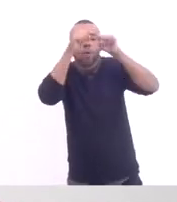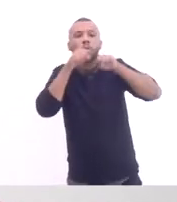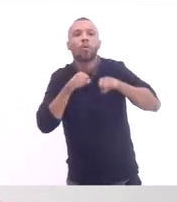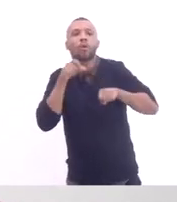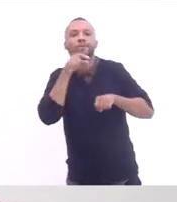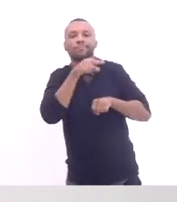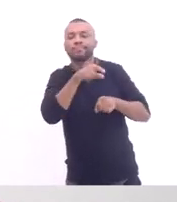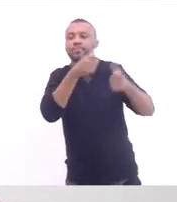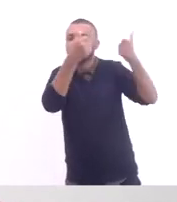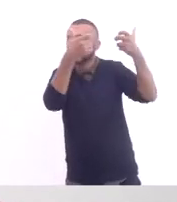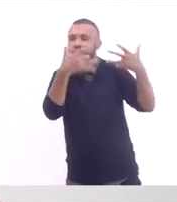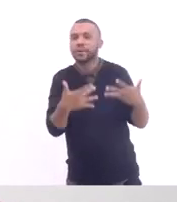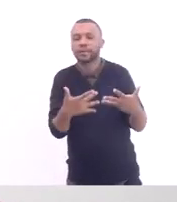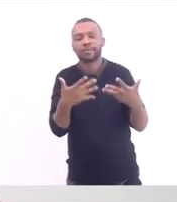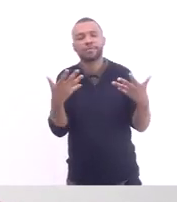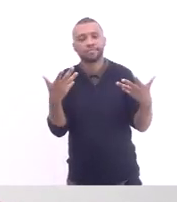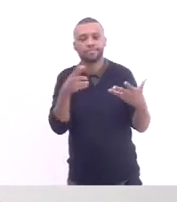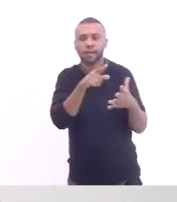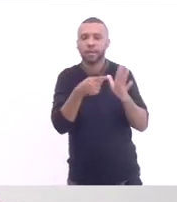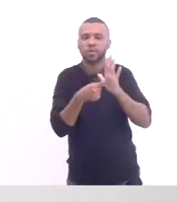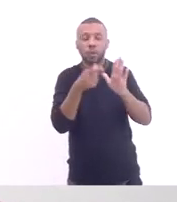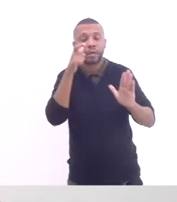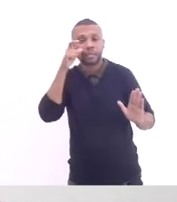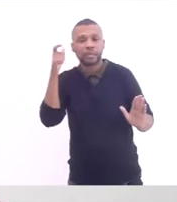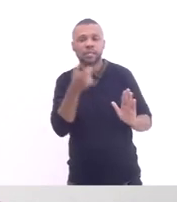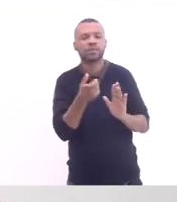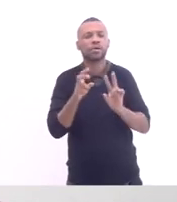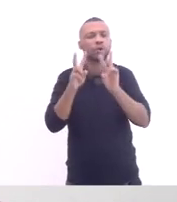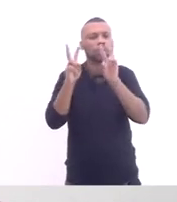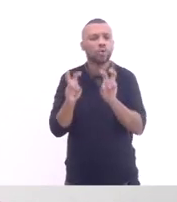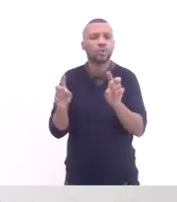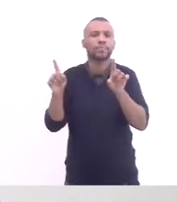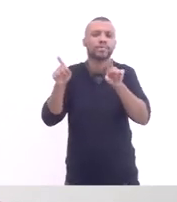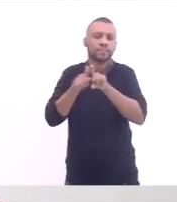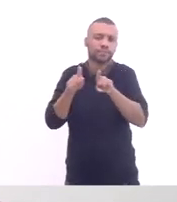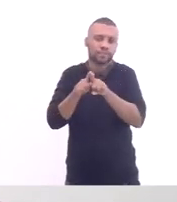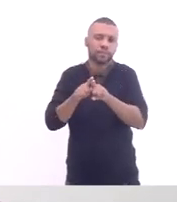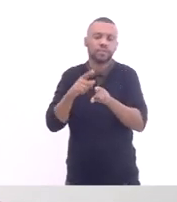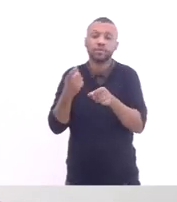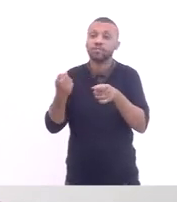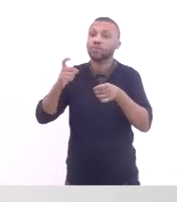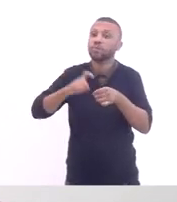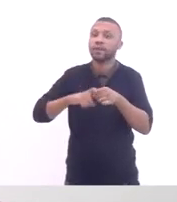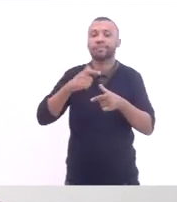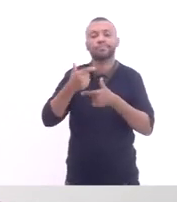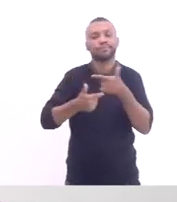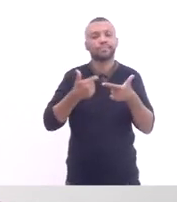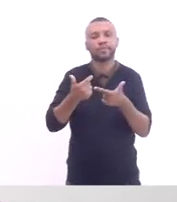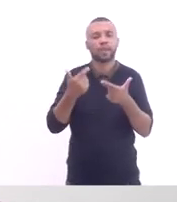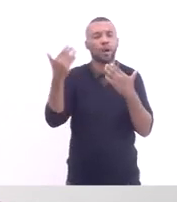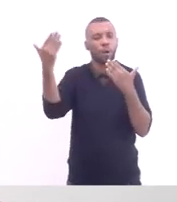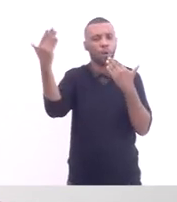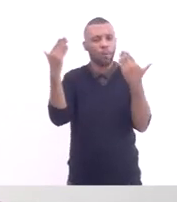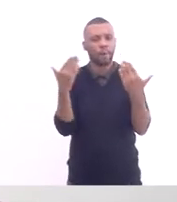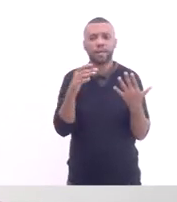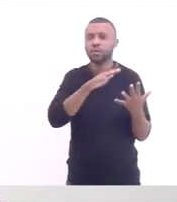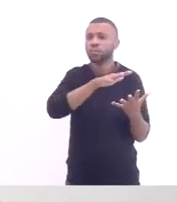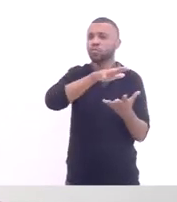com a explicação bem interessante com relação também à questão da retomada econômica no mundo, né, não só